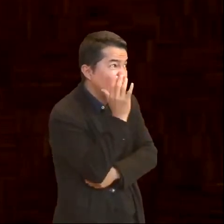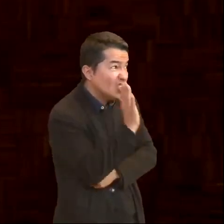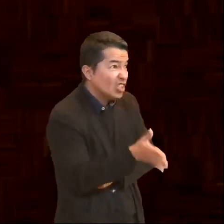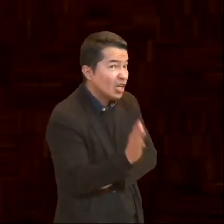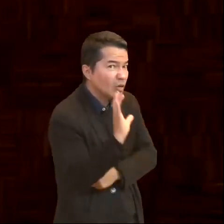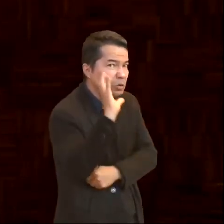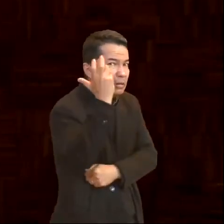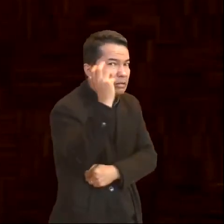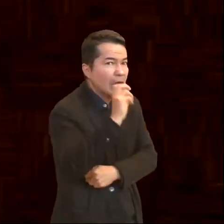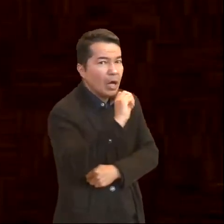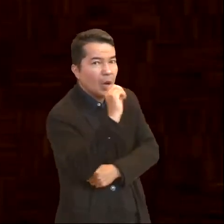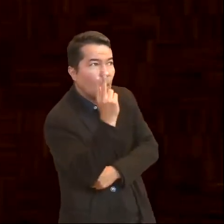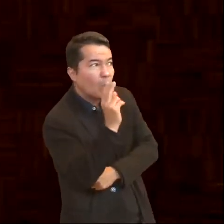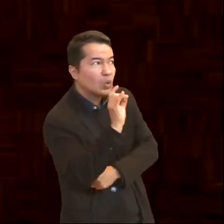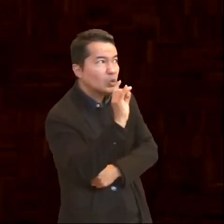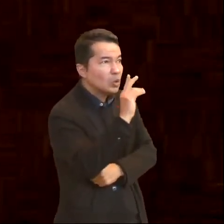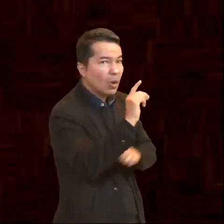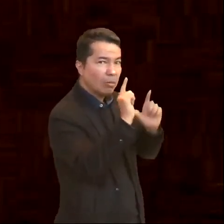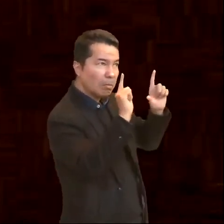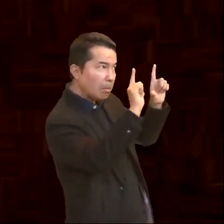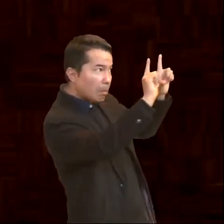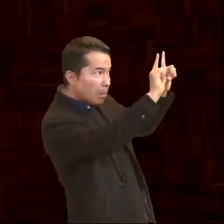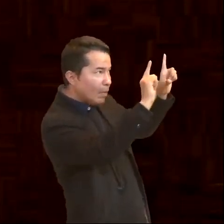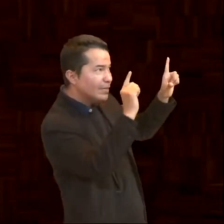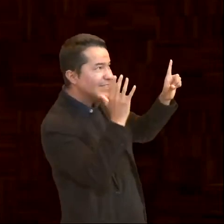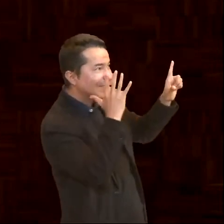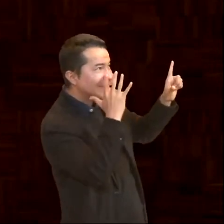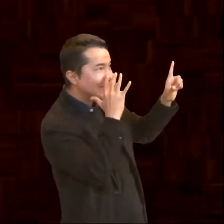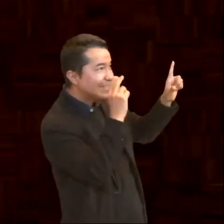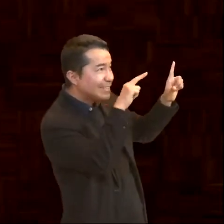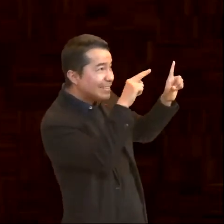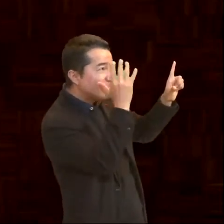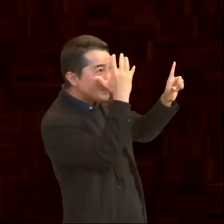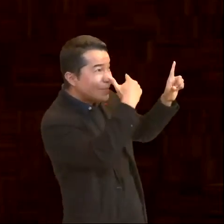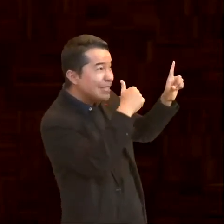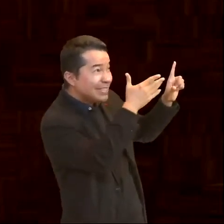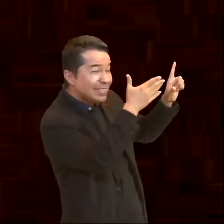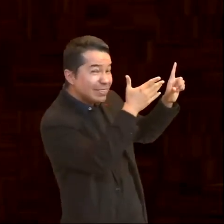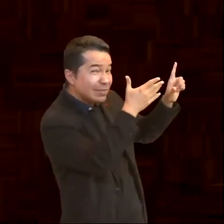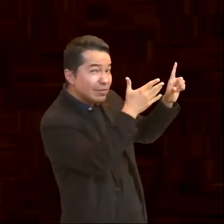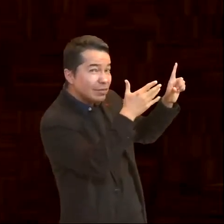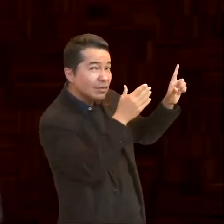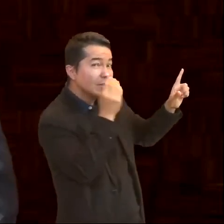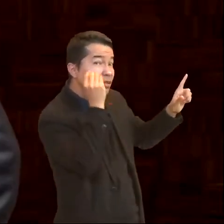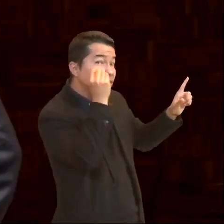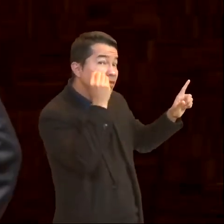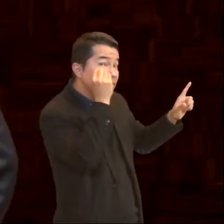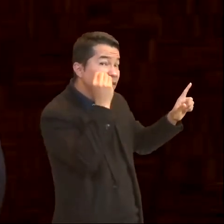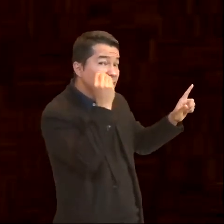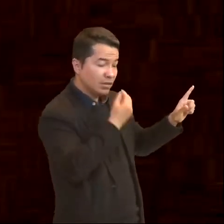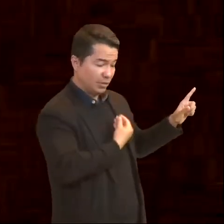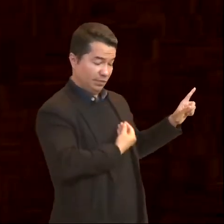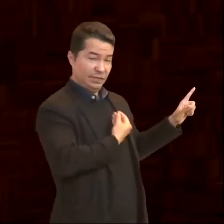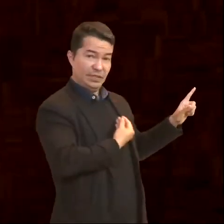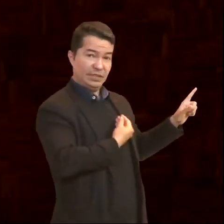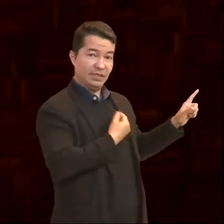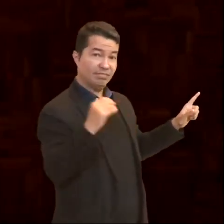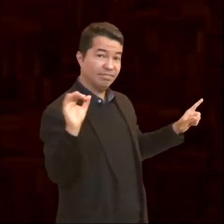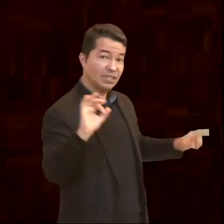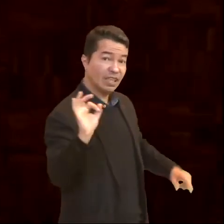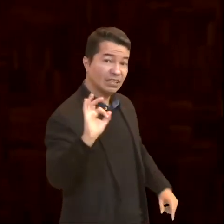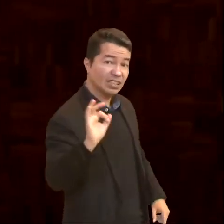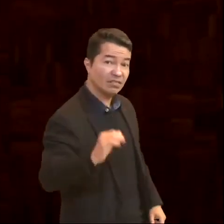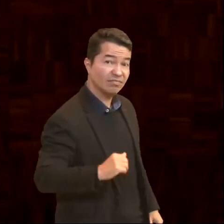só virou um refrão que a gente guarda, mas que não permeou o jeito de ser da gente? Eu me lembro quando eu